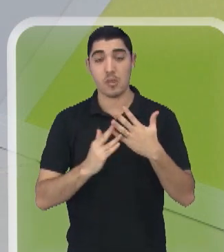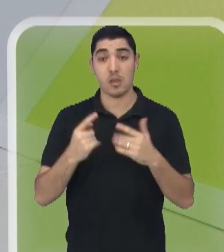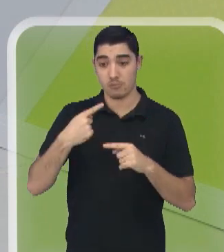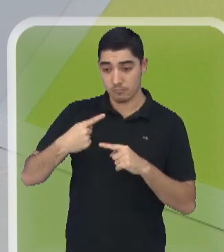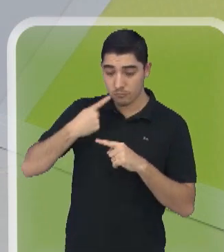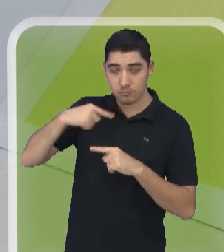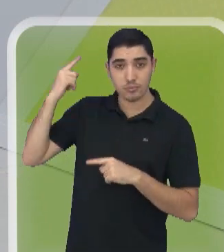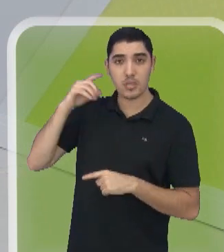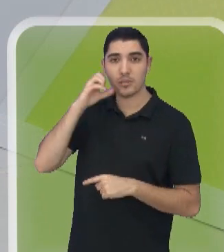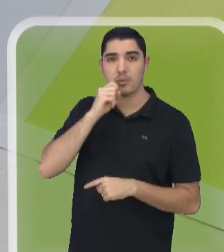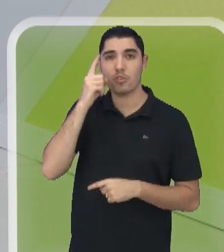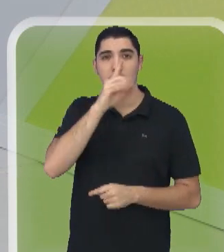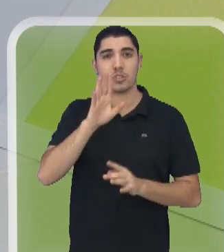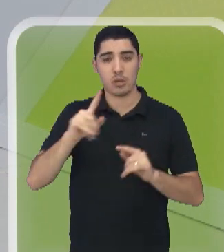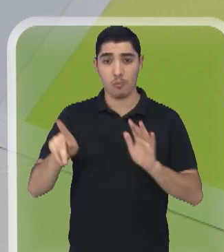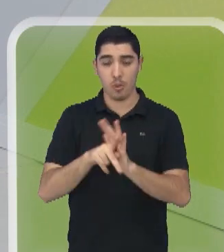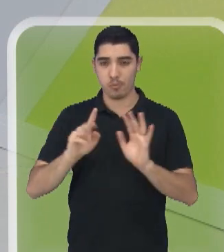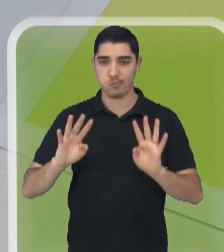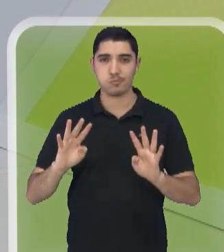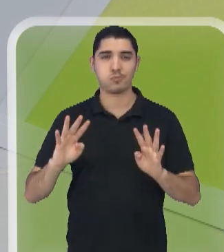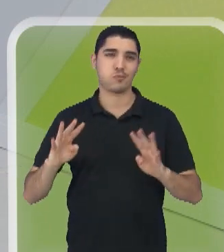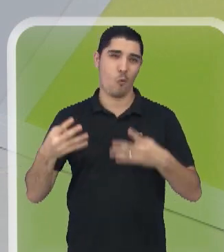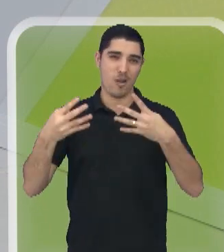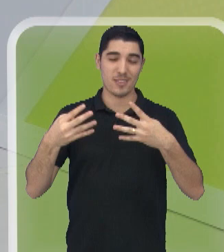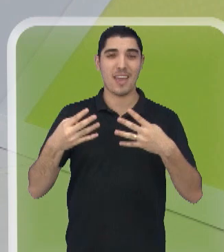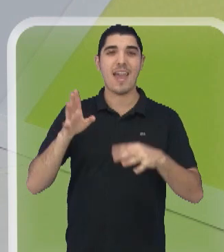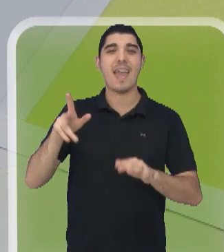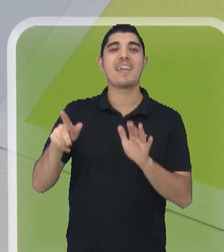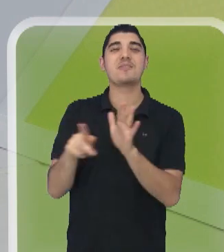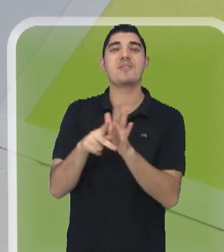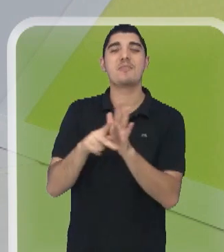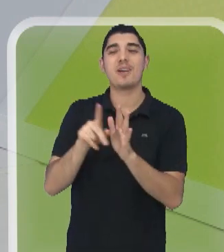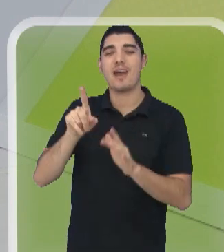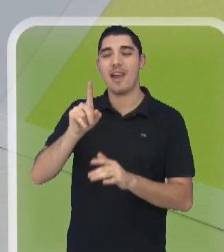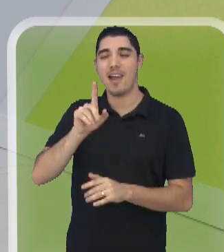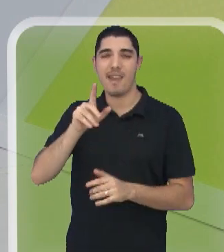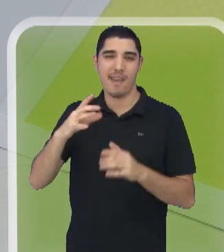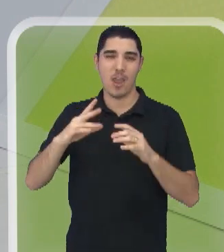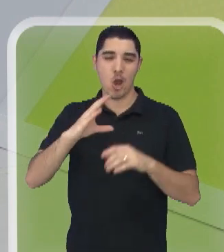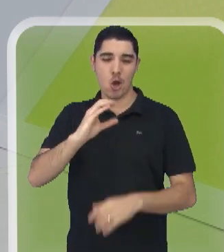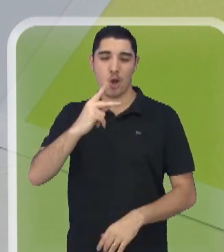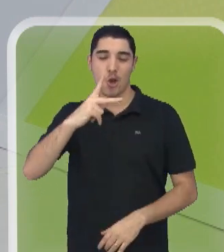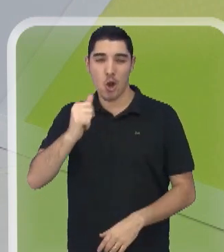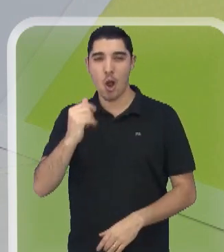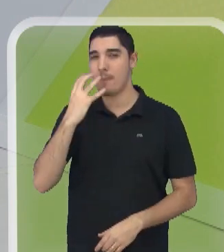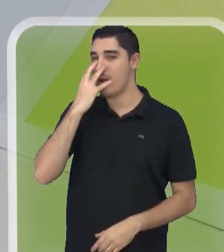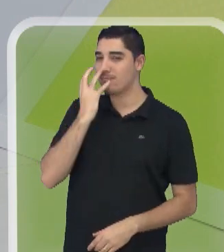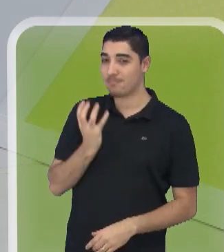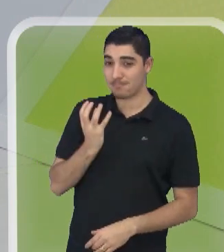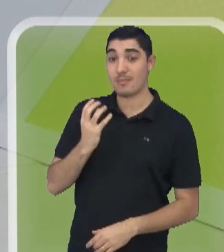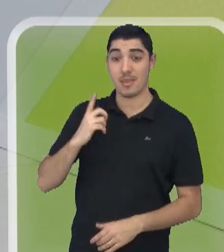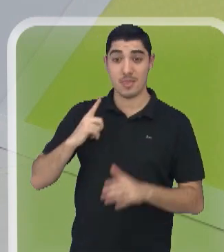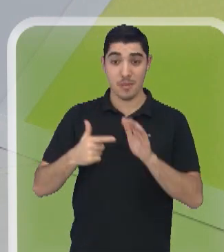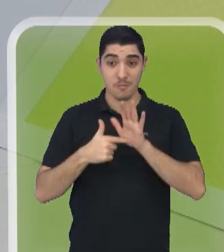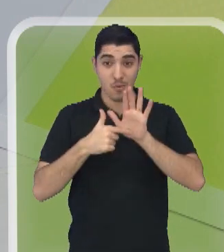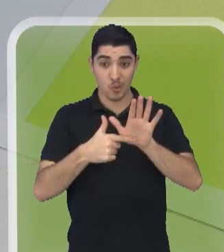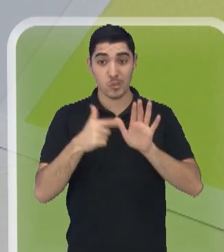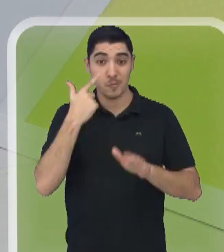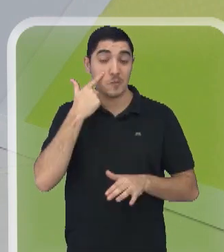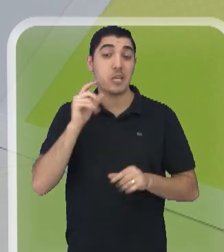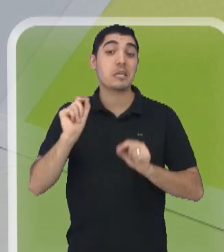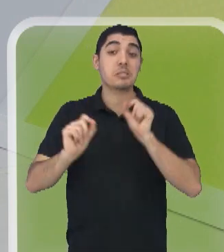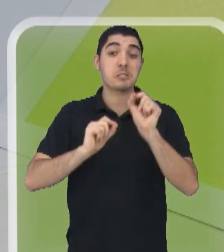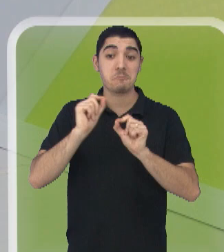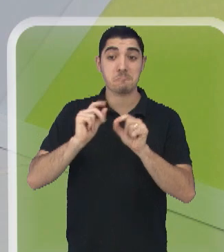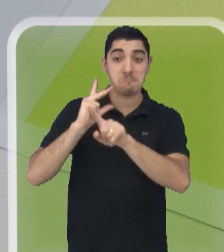jogos de quartas de final da Copa Norte, a Copa Capivara, que definiu os times classificados para as semifinais da competição. Vamos ver